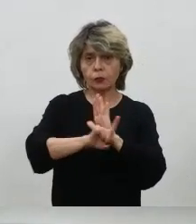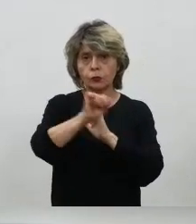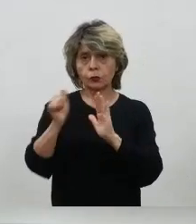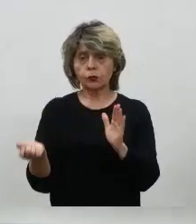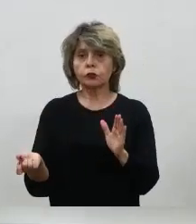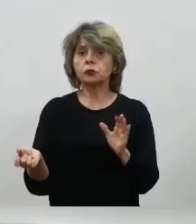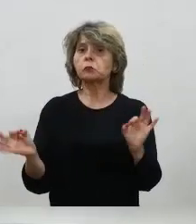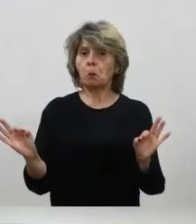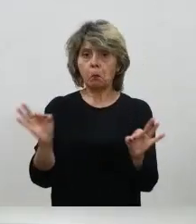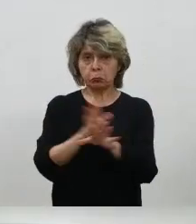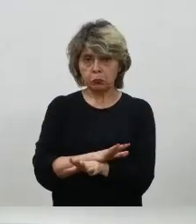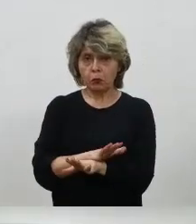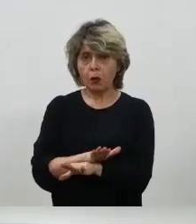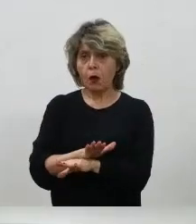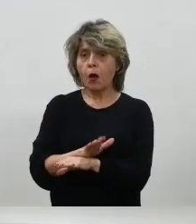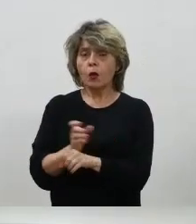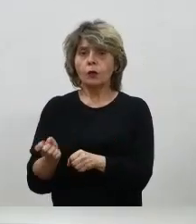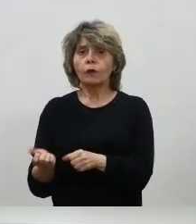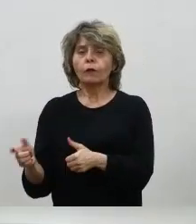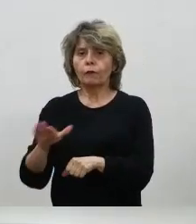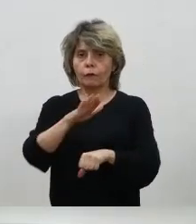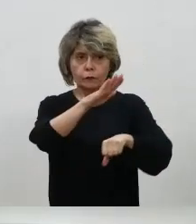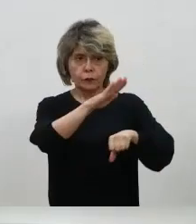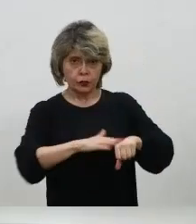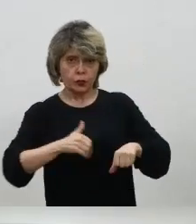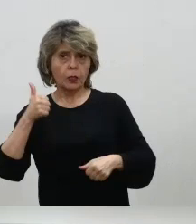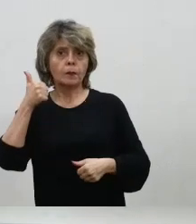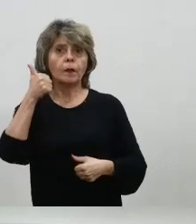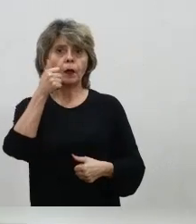ao nosso titular Conselheiro valcenor Brás